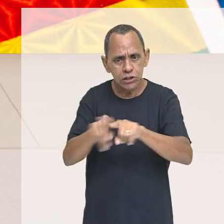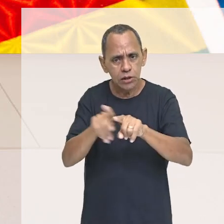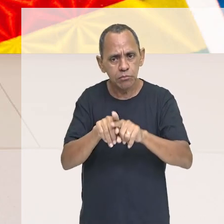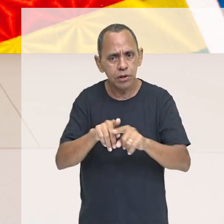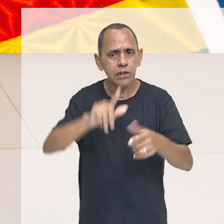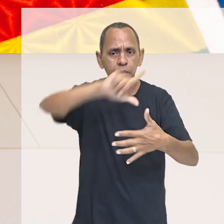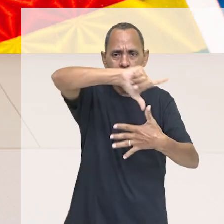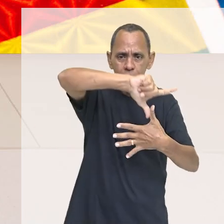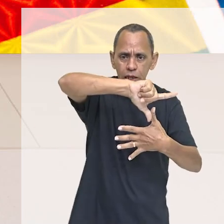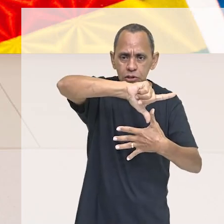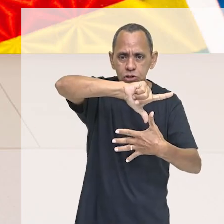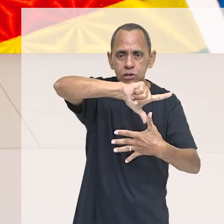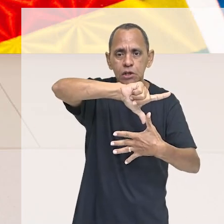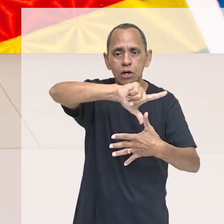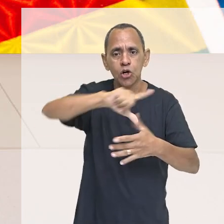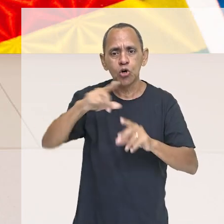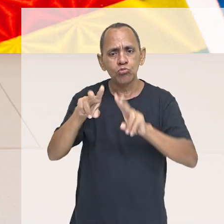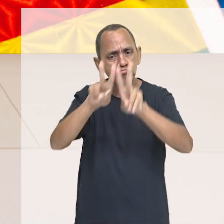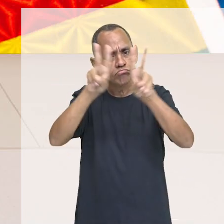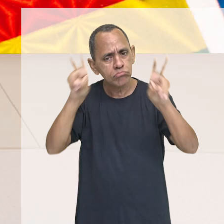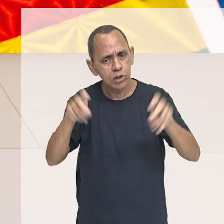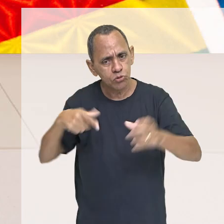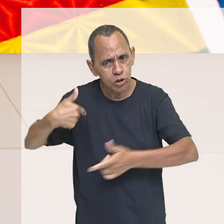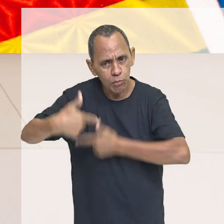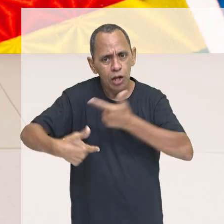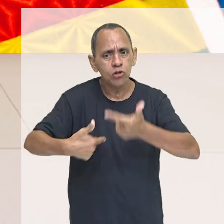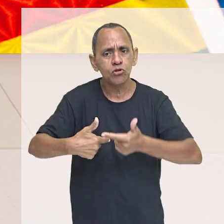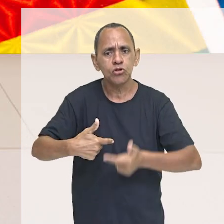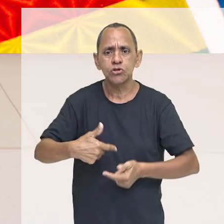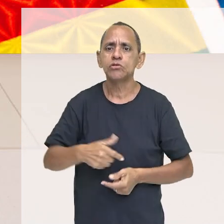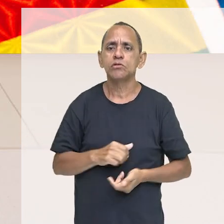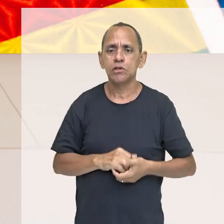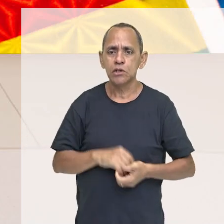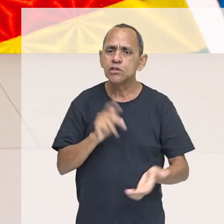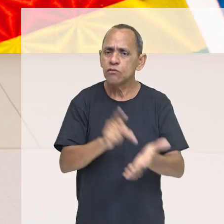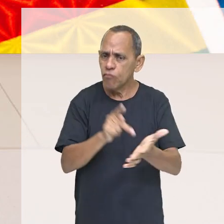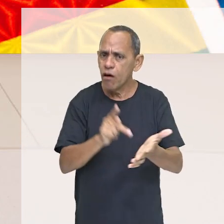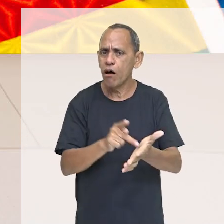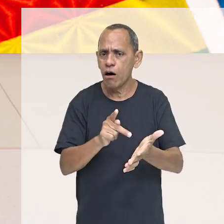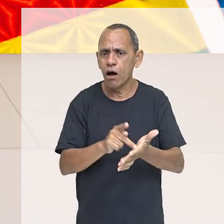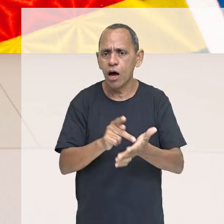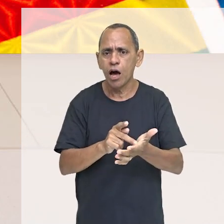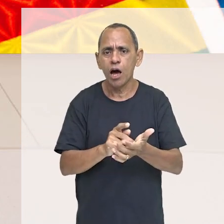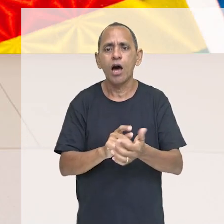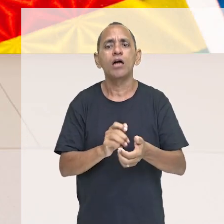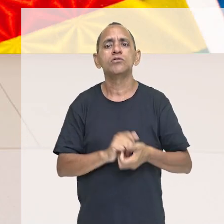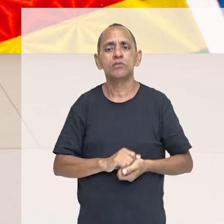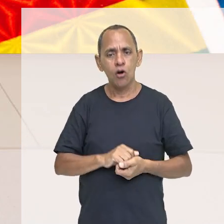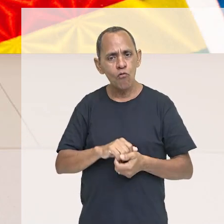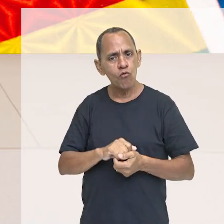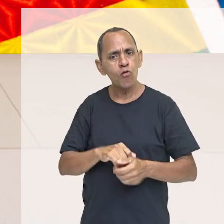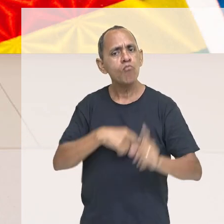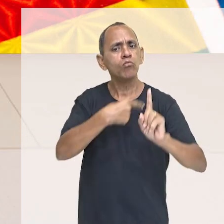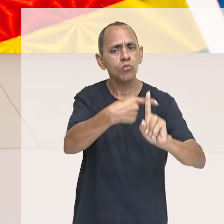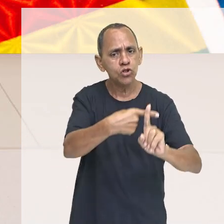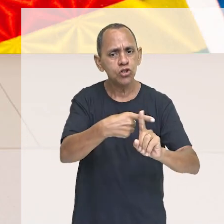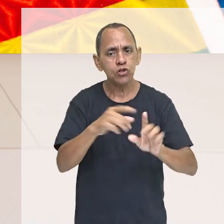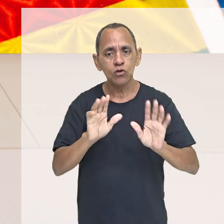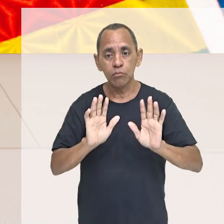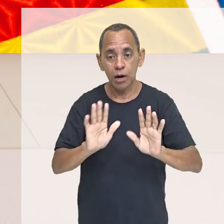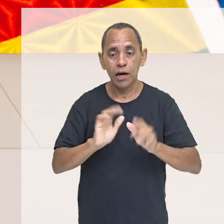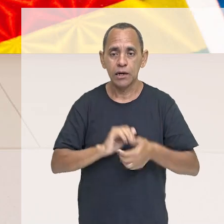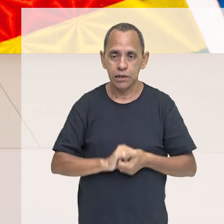dos trabalhadores foi, de fato, positivo, trouxe avanços, benefício para a classe. E